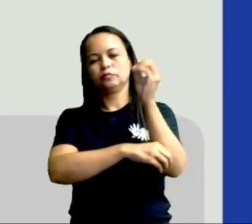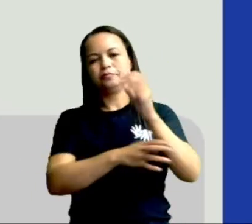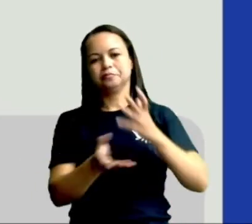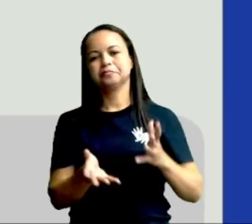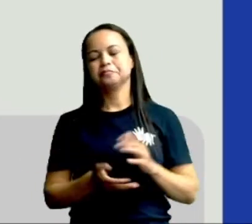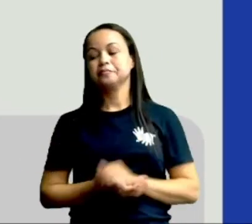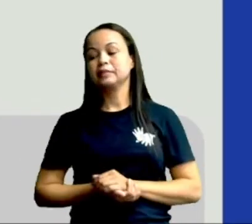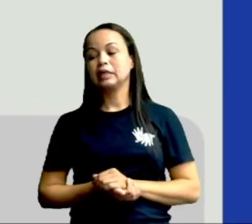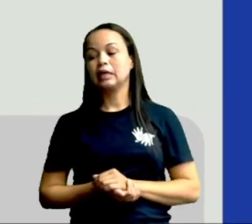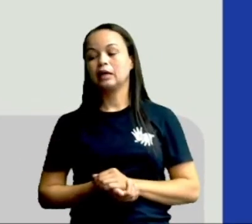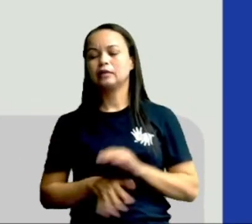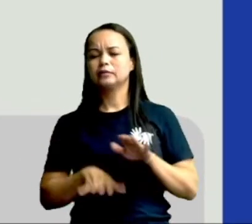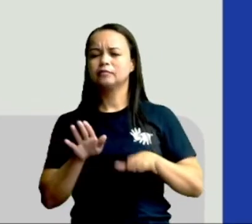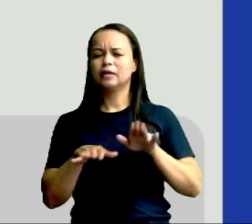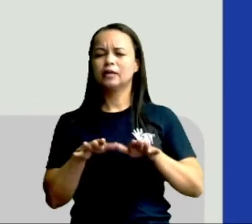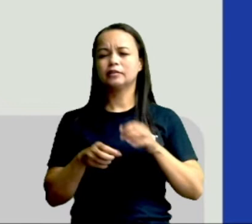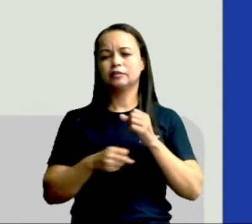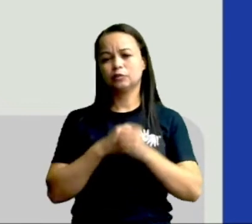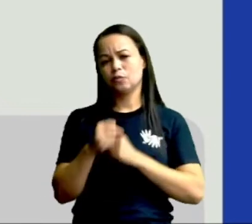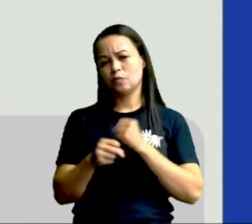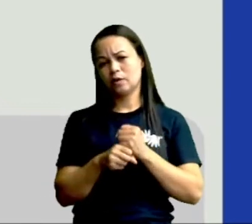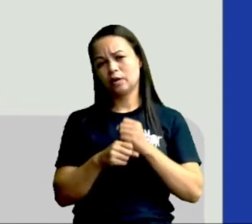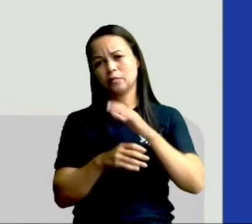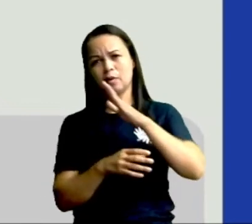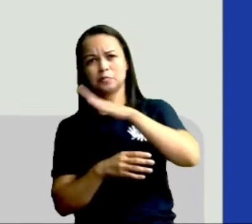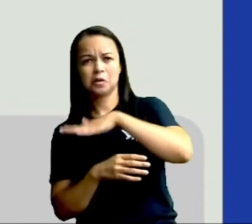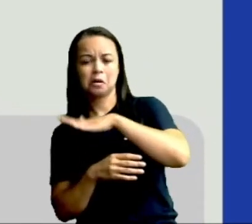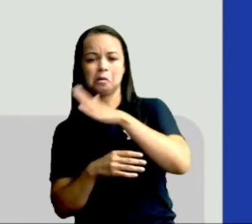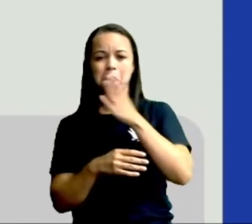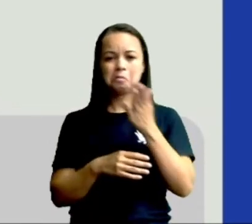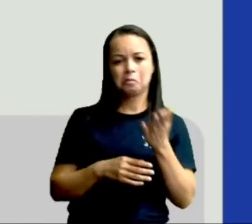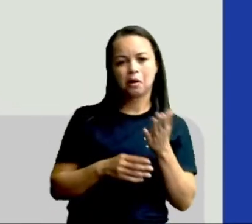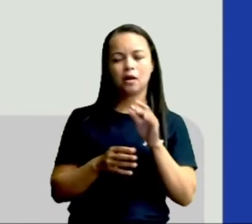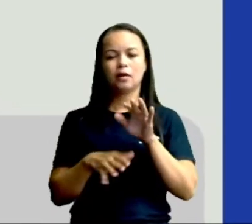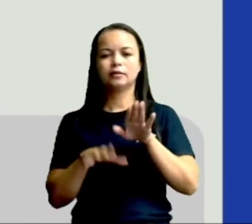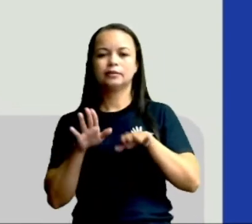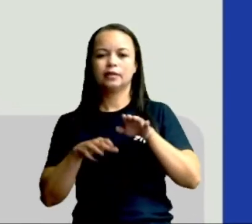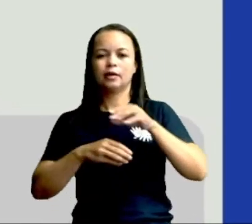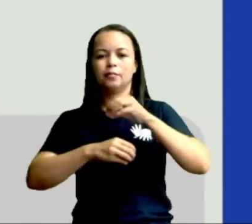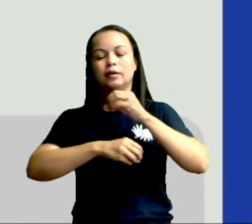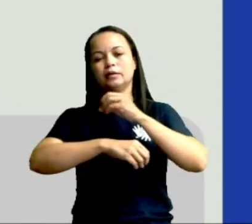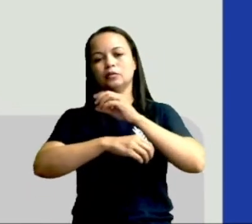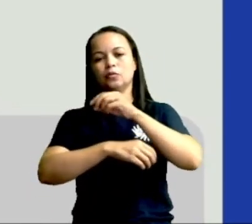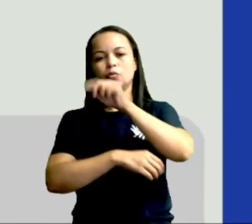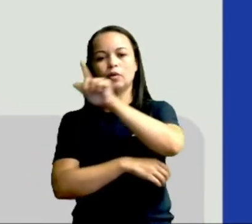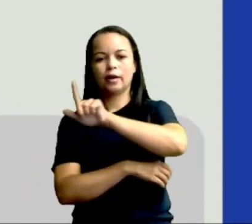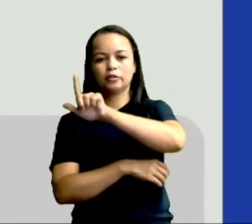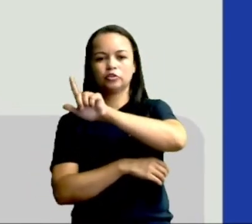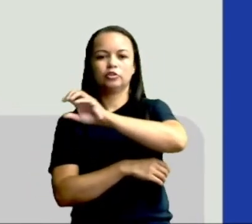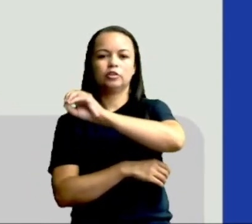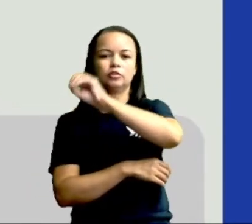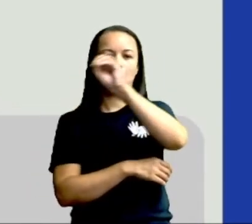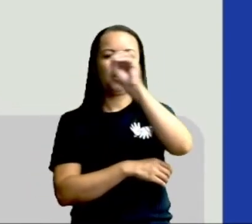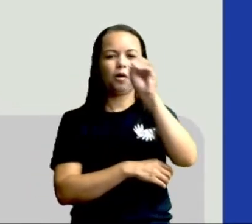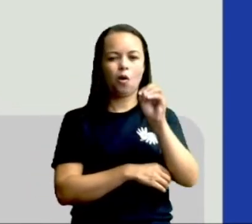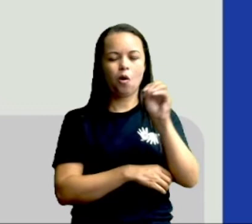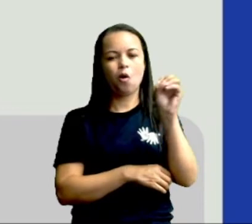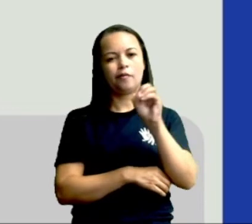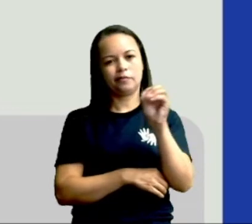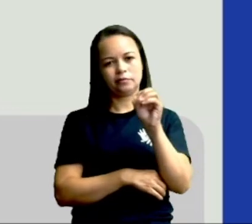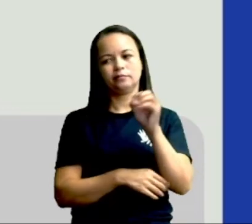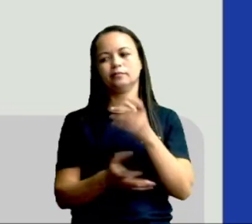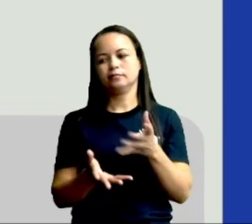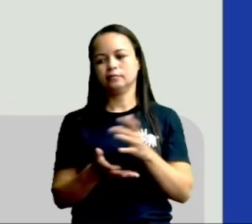o ano, ele fica um pouquinho mais para lá e um pouquinho para cá, mas sempre nasce no leste e se põe no oeste. E aí, para a